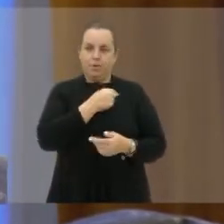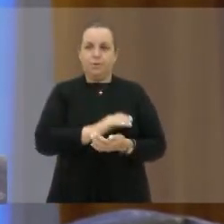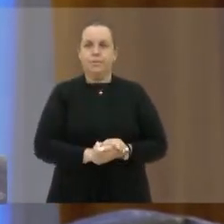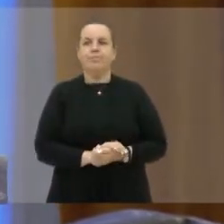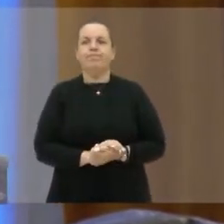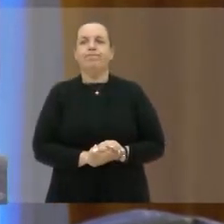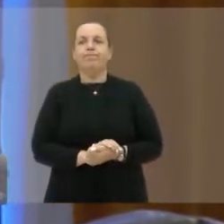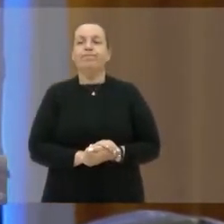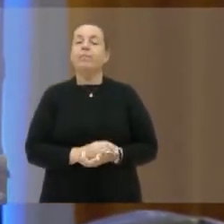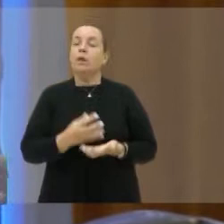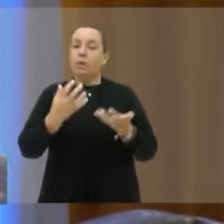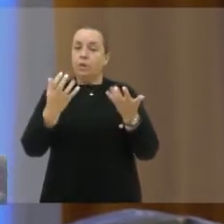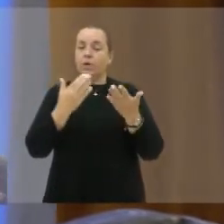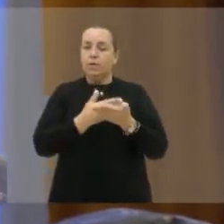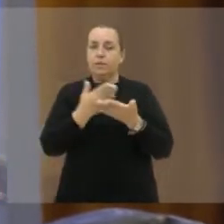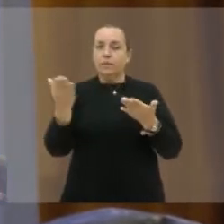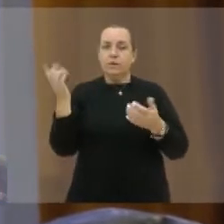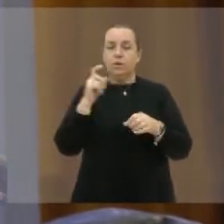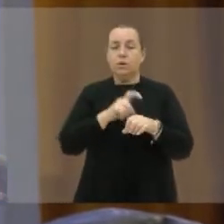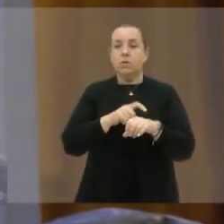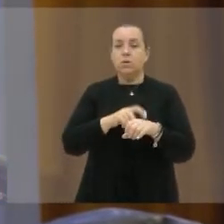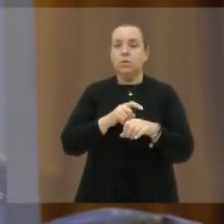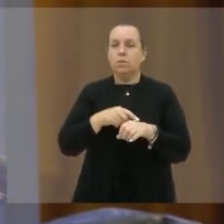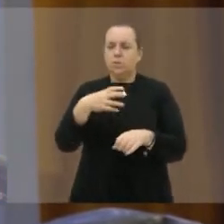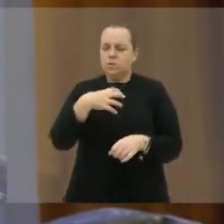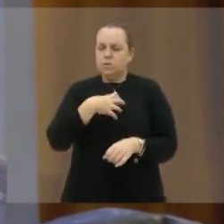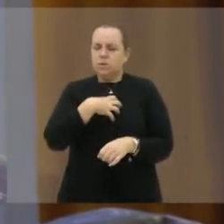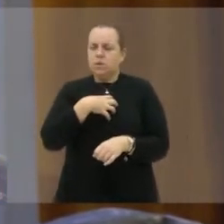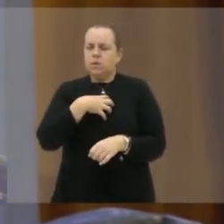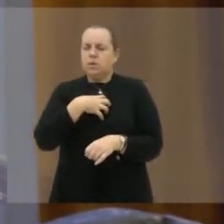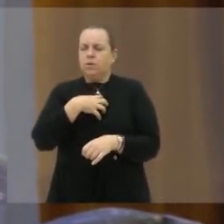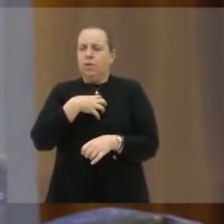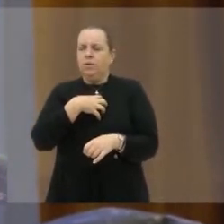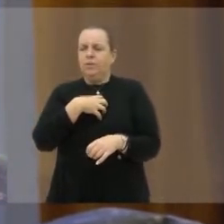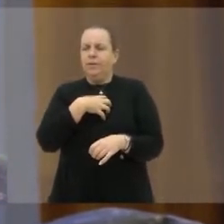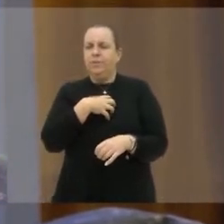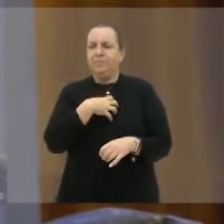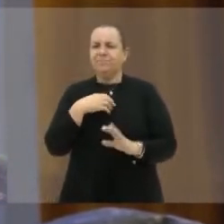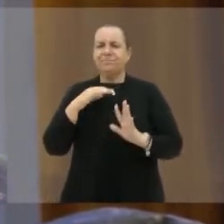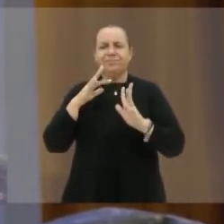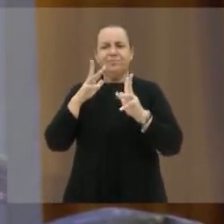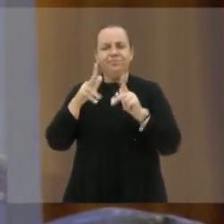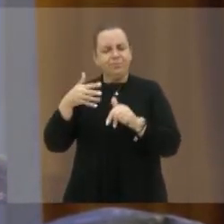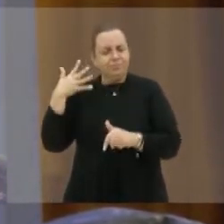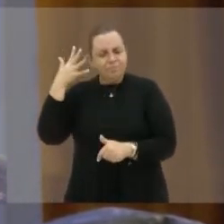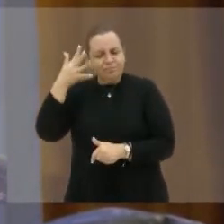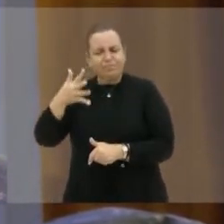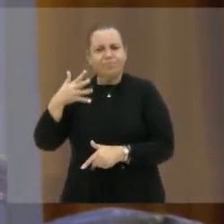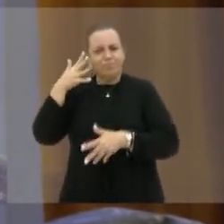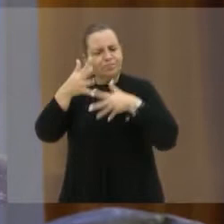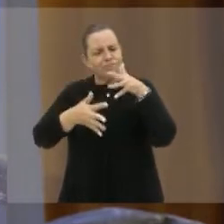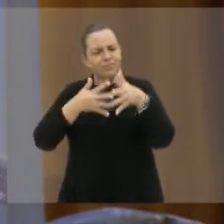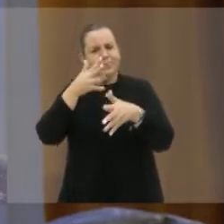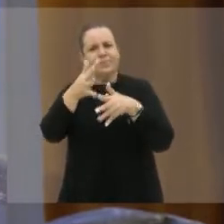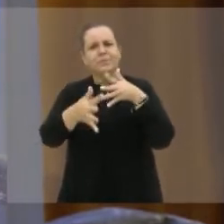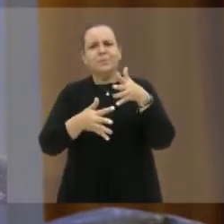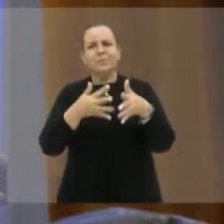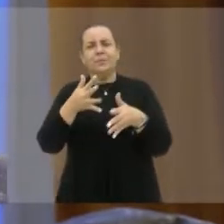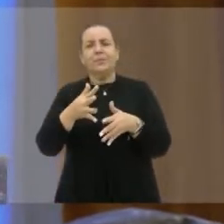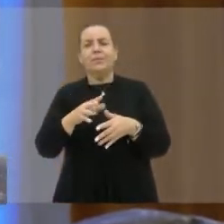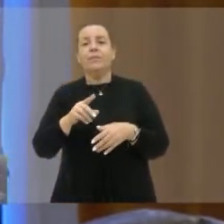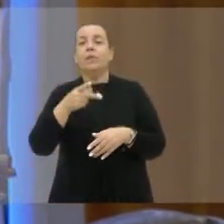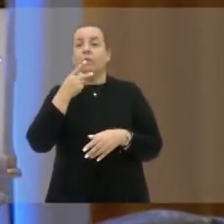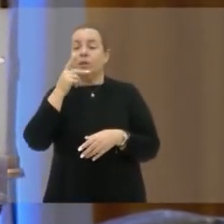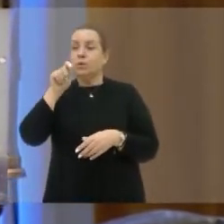você agora, nesse momento, fosse sentindo toda a ação dessa pregação. E pregar sobre a exaltação